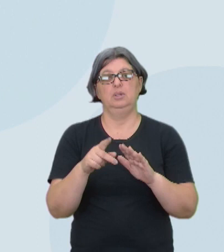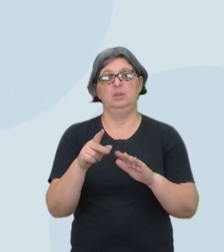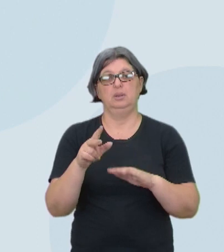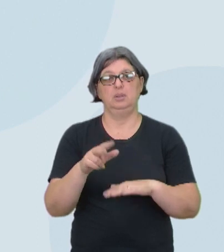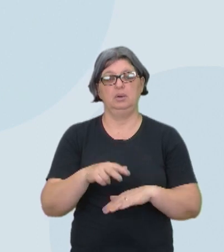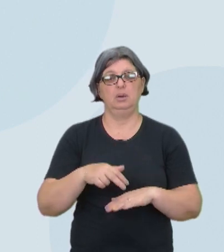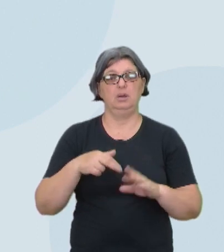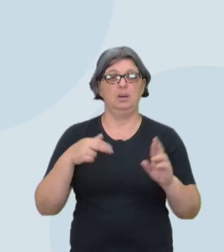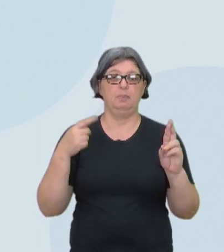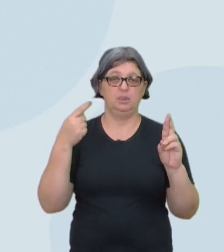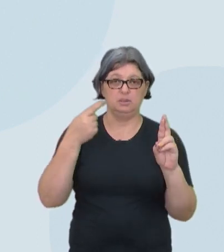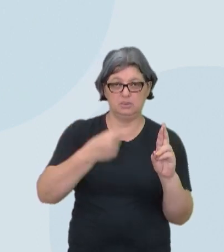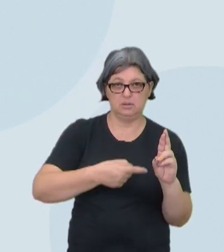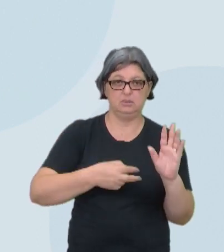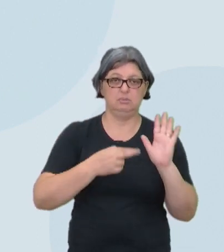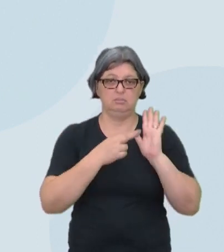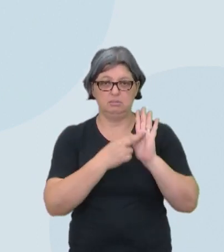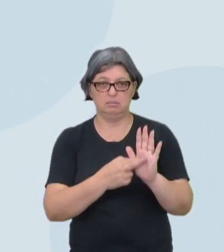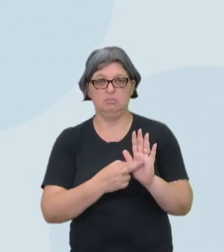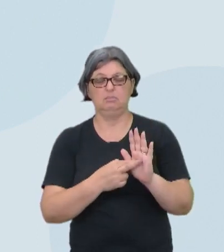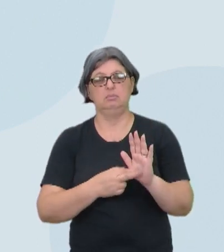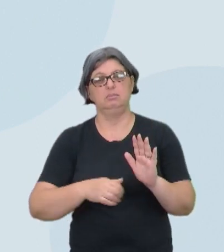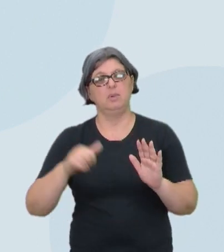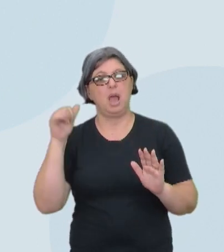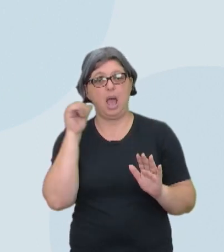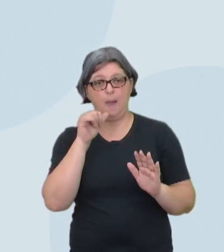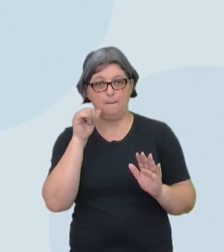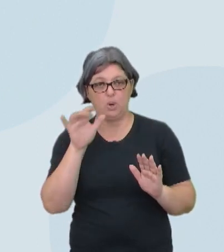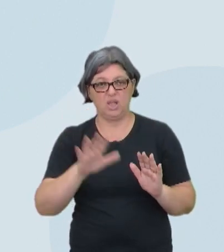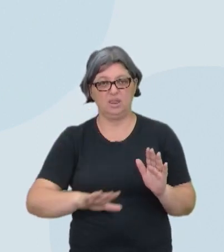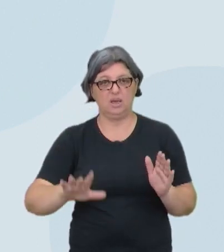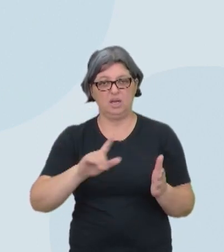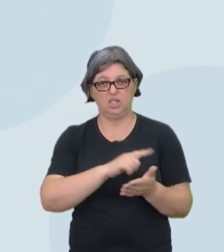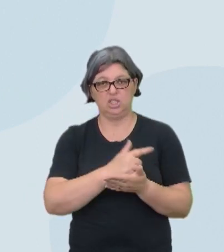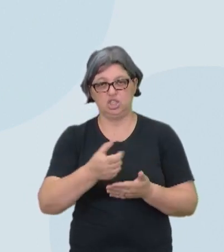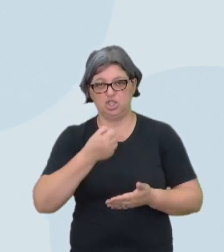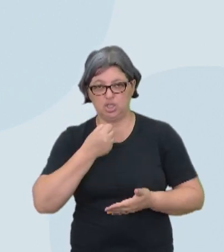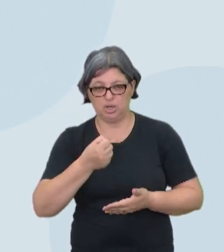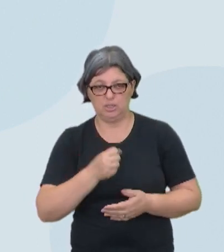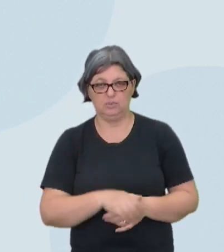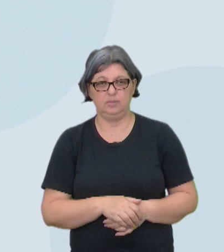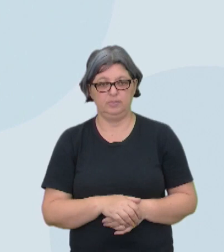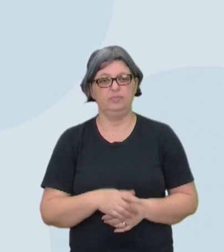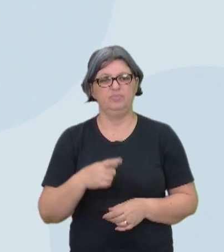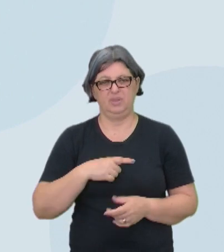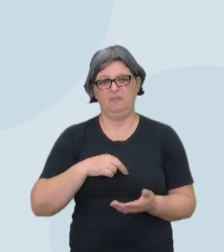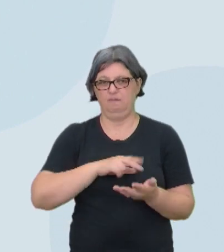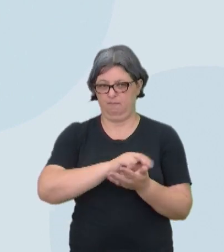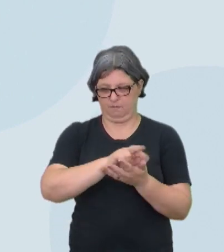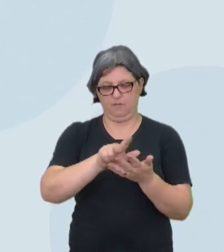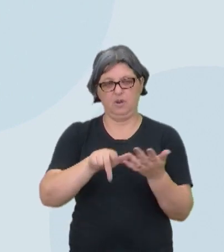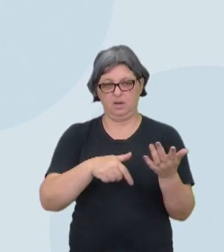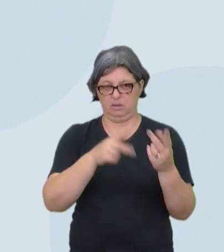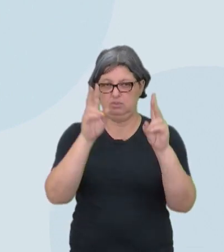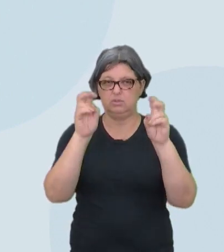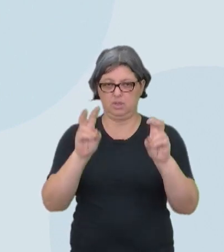representação e representatividade. A mulher no jornalismo, apareceram aí vários assuntos, tudo